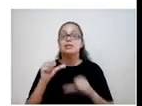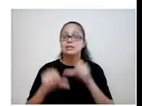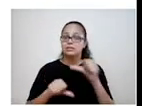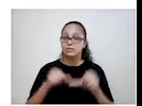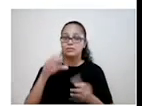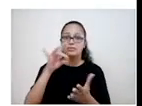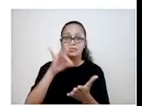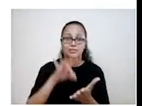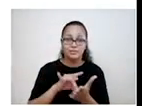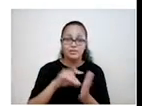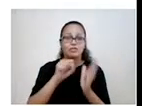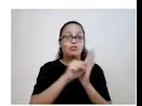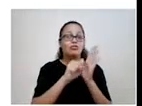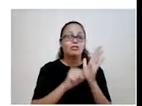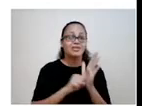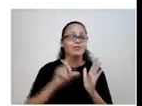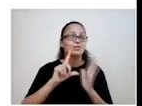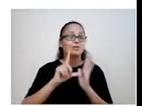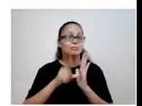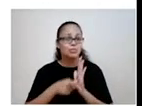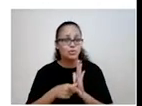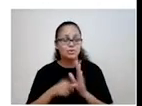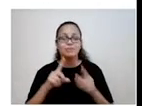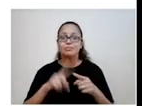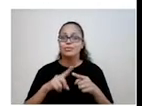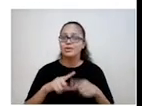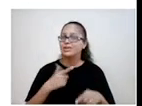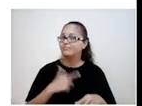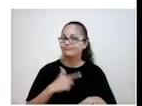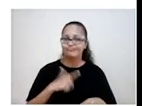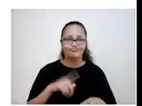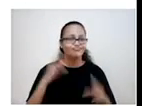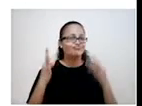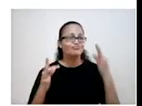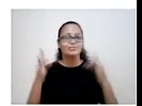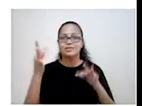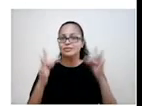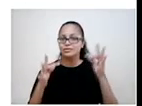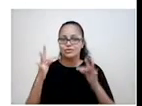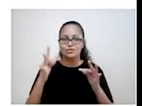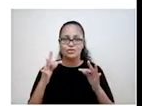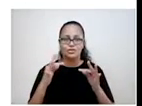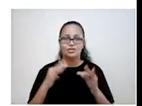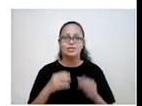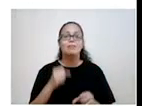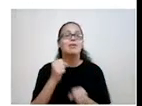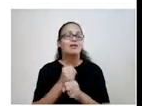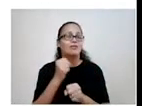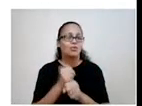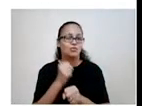realidade séculos depois, porque não havia tecnologia em sua época para construí-las.